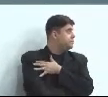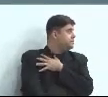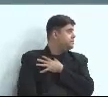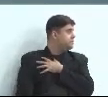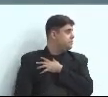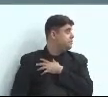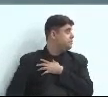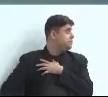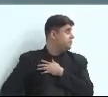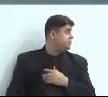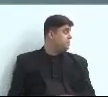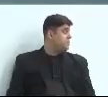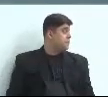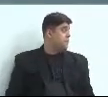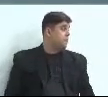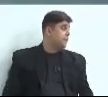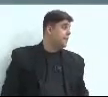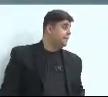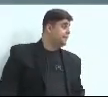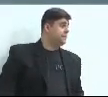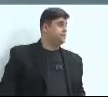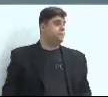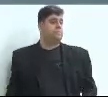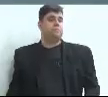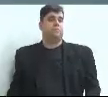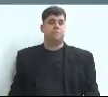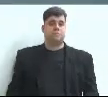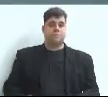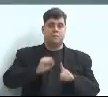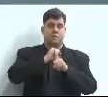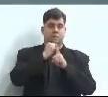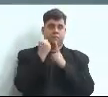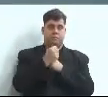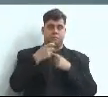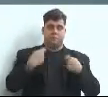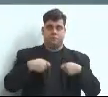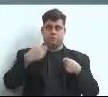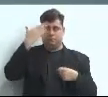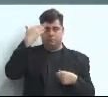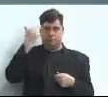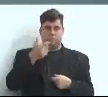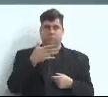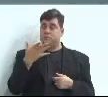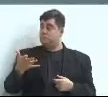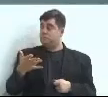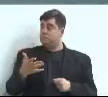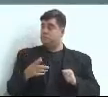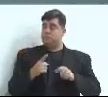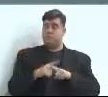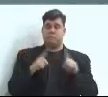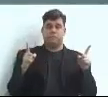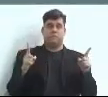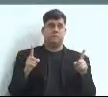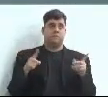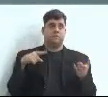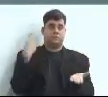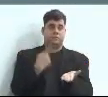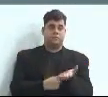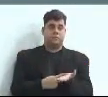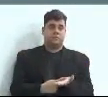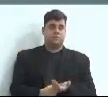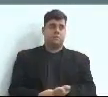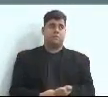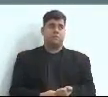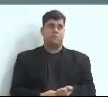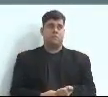A sociedade precisa saber disso. A sociedade precisa saber disso. Não é possível. E foi um compromisso que